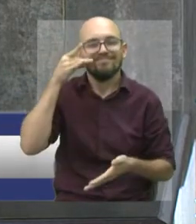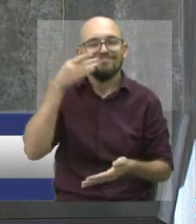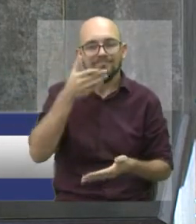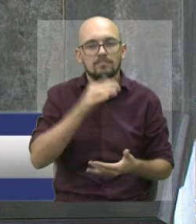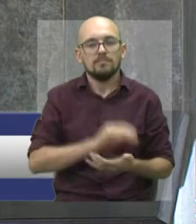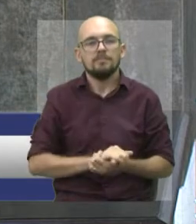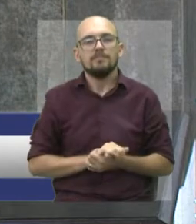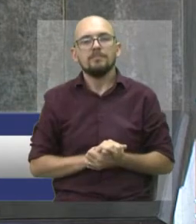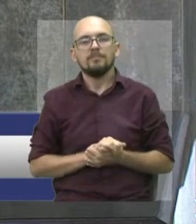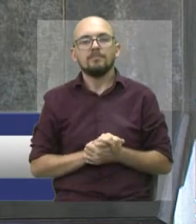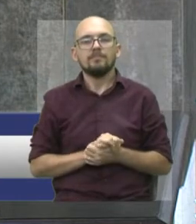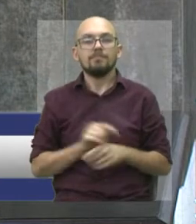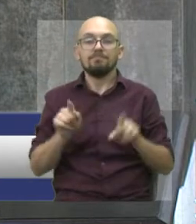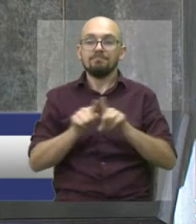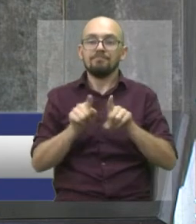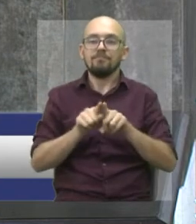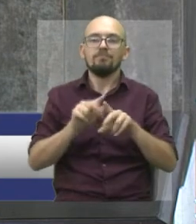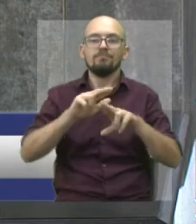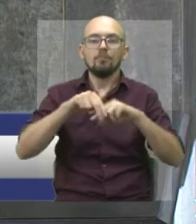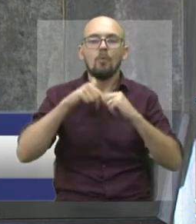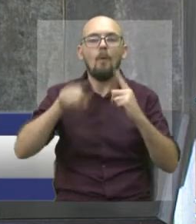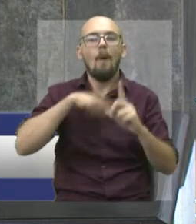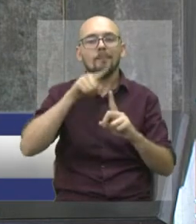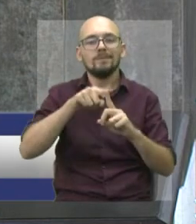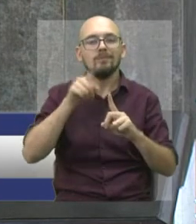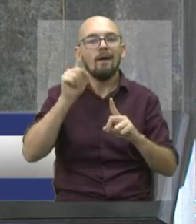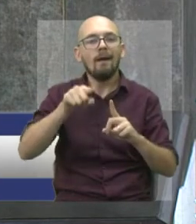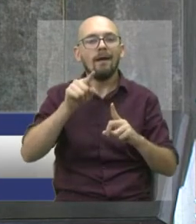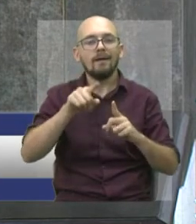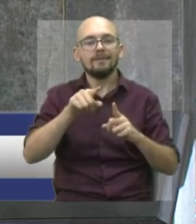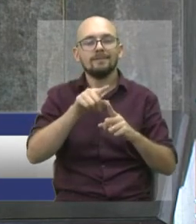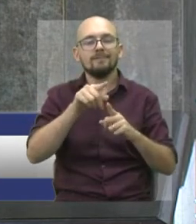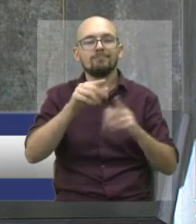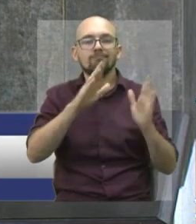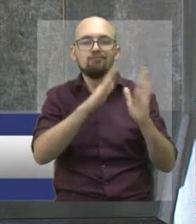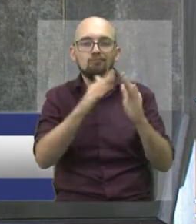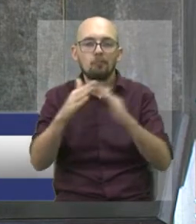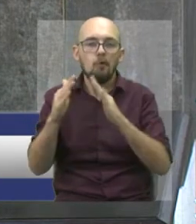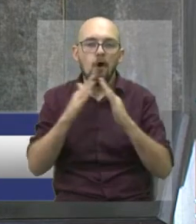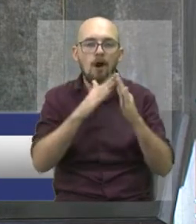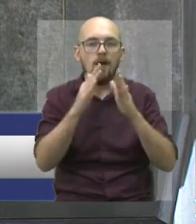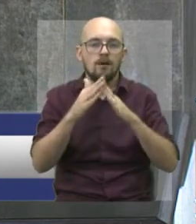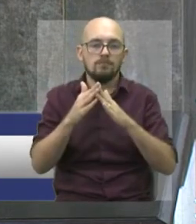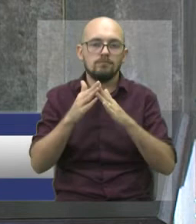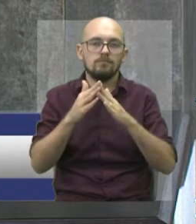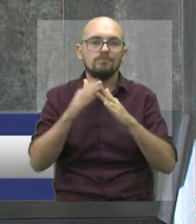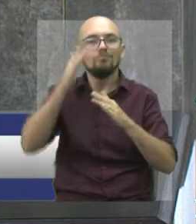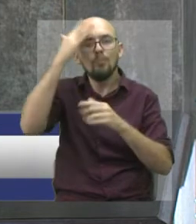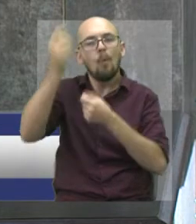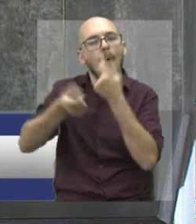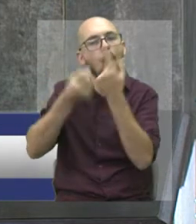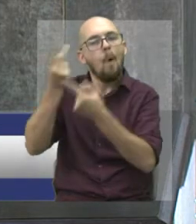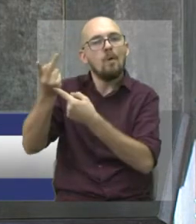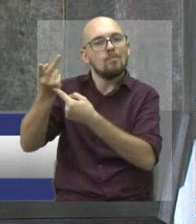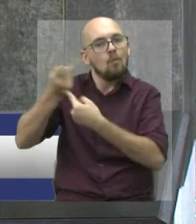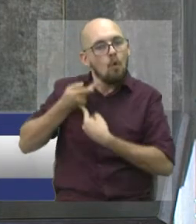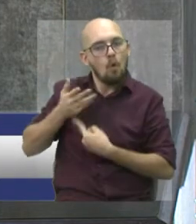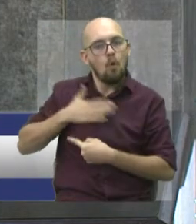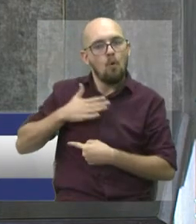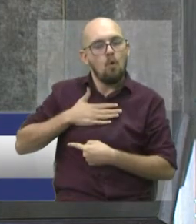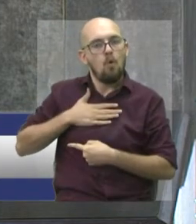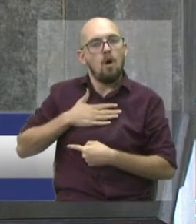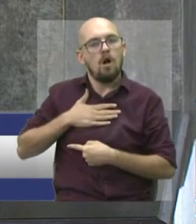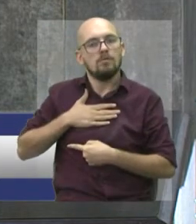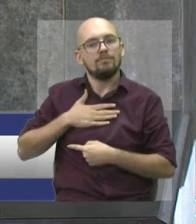foi justamente para atender esses moradores desse bairro, que algumas pessoas me procuraram em meu gabinete,